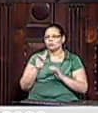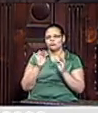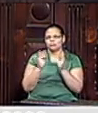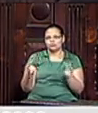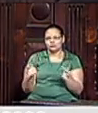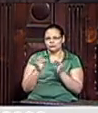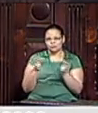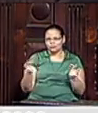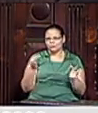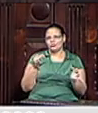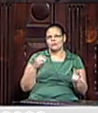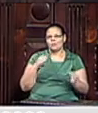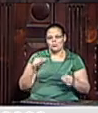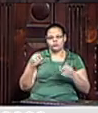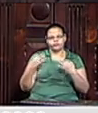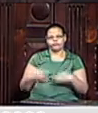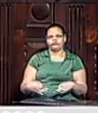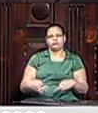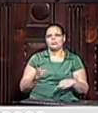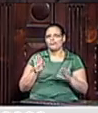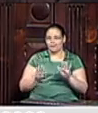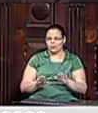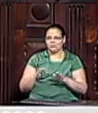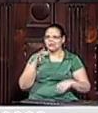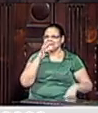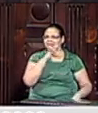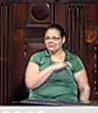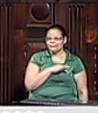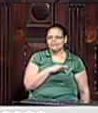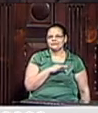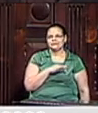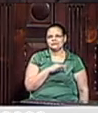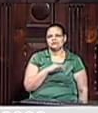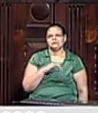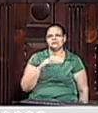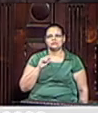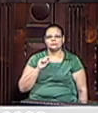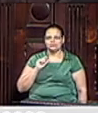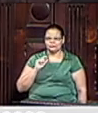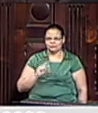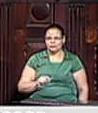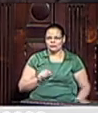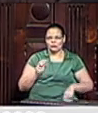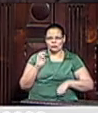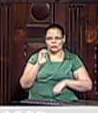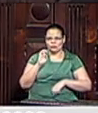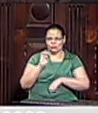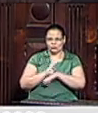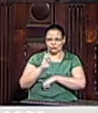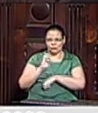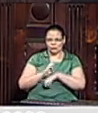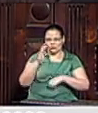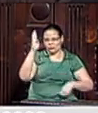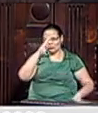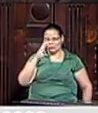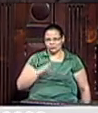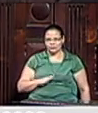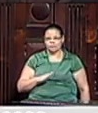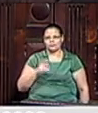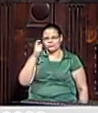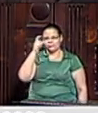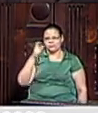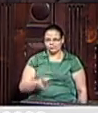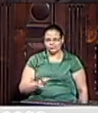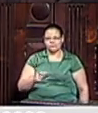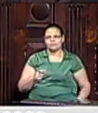simplesmente desvios morais, mas que significam a captura do Estado brasileiro pelo